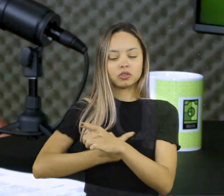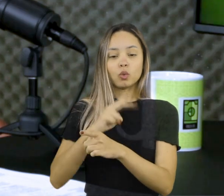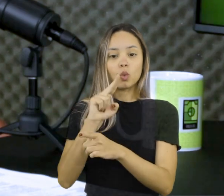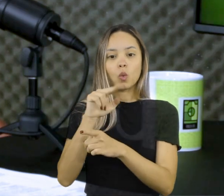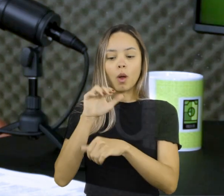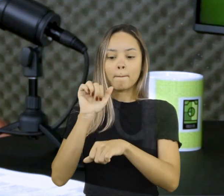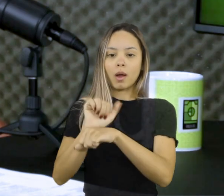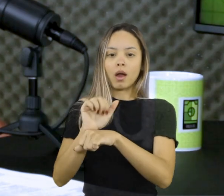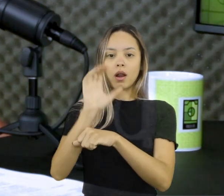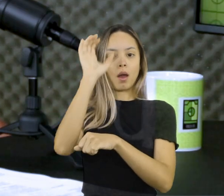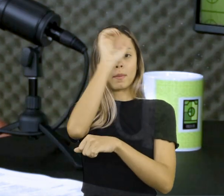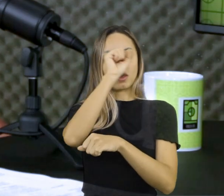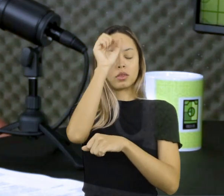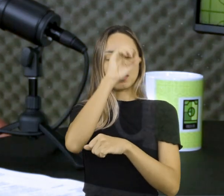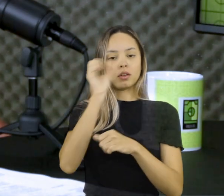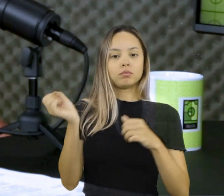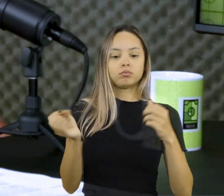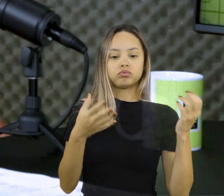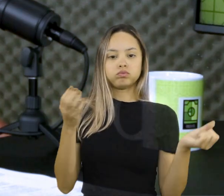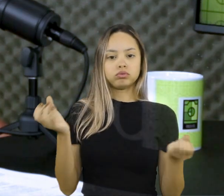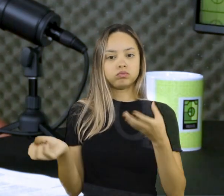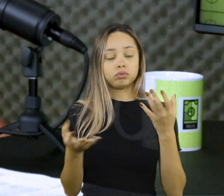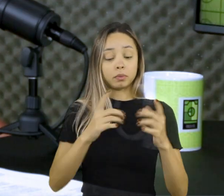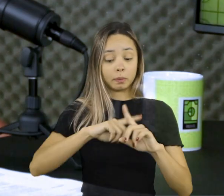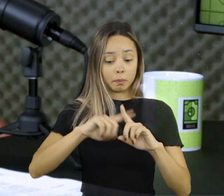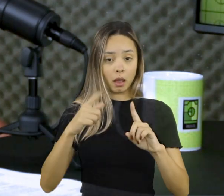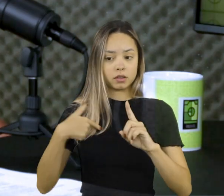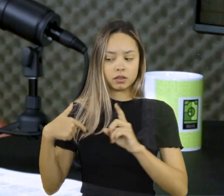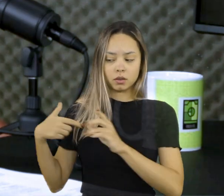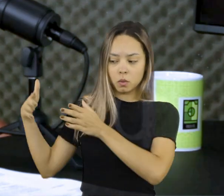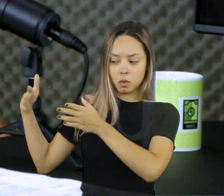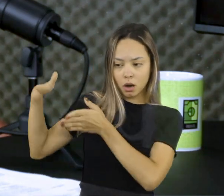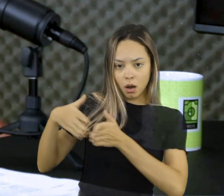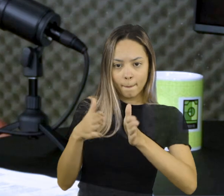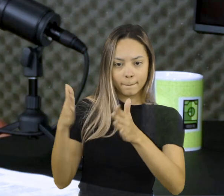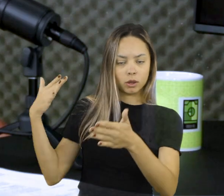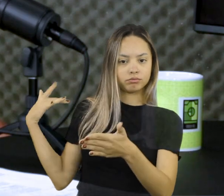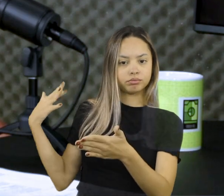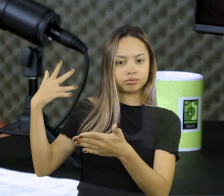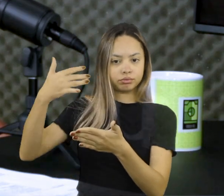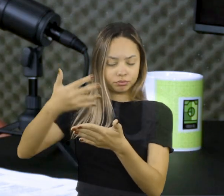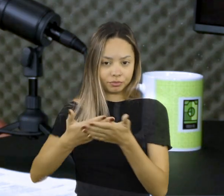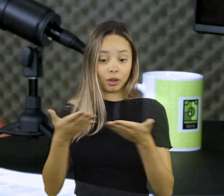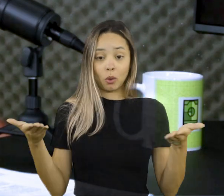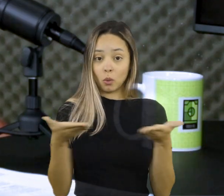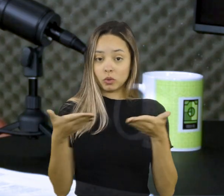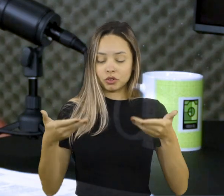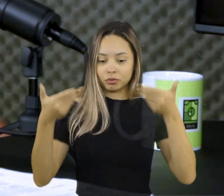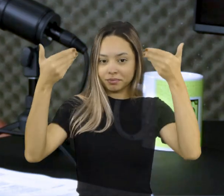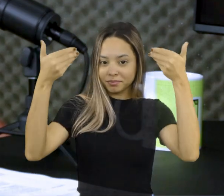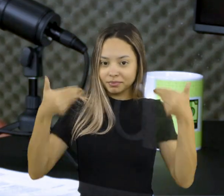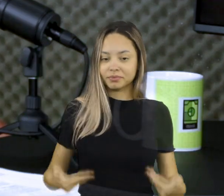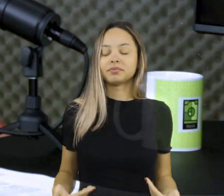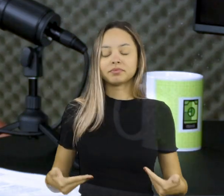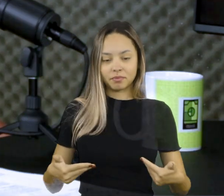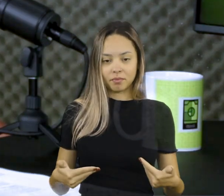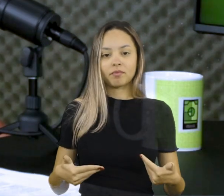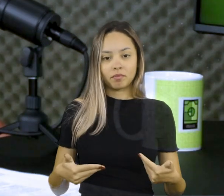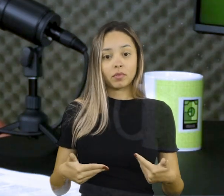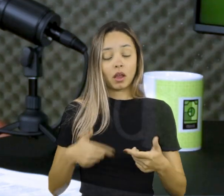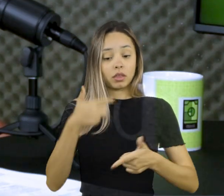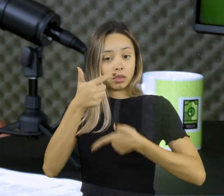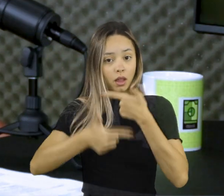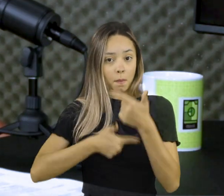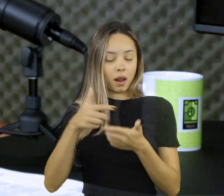aprender, mas eu trilhei um caminho para chegar até Nilma. Nilma hoje, ela está no atendimento